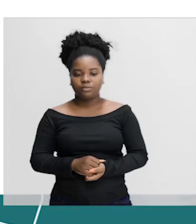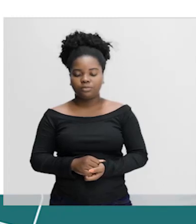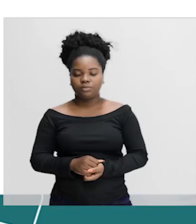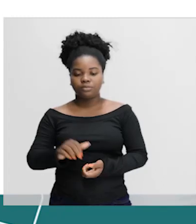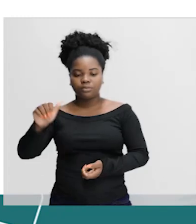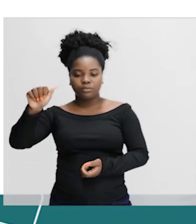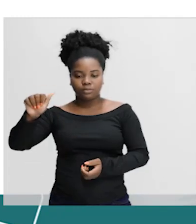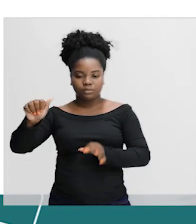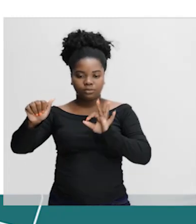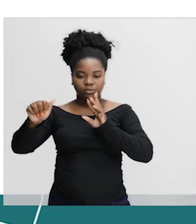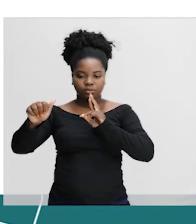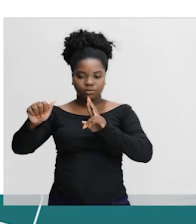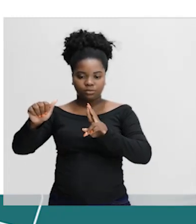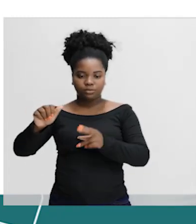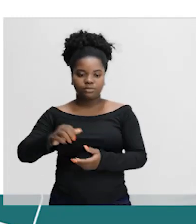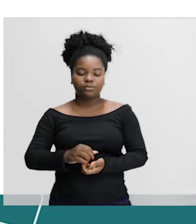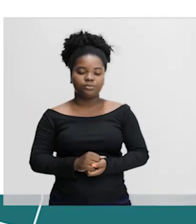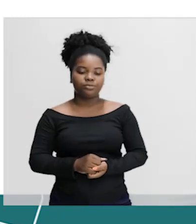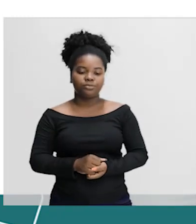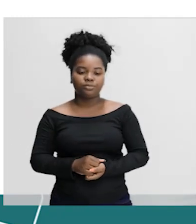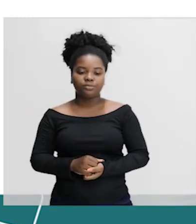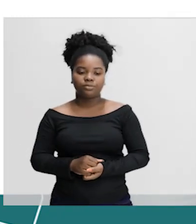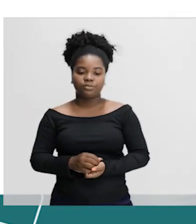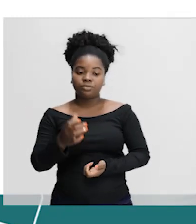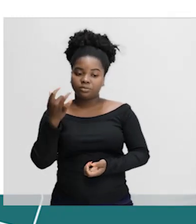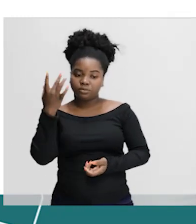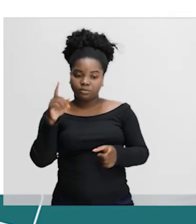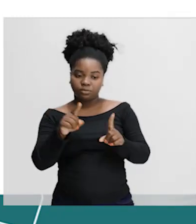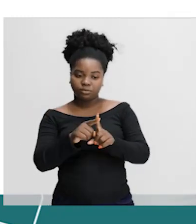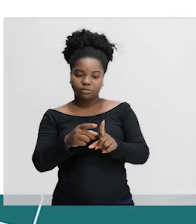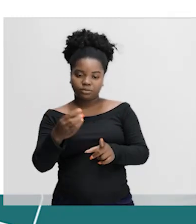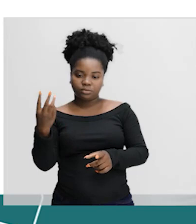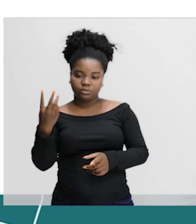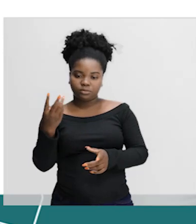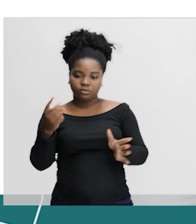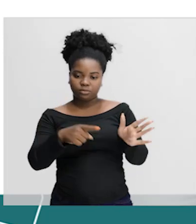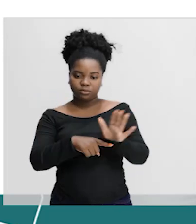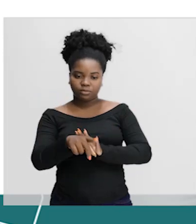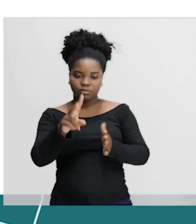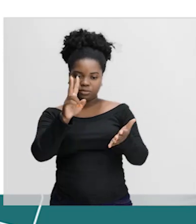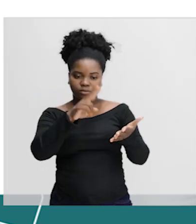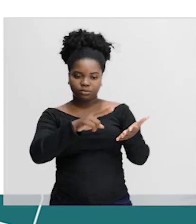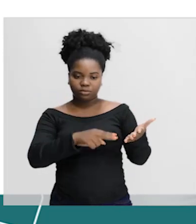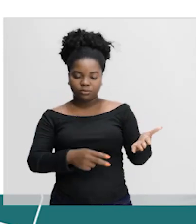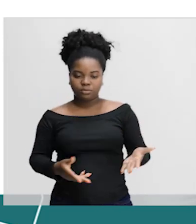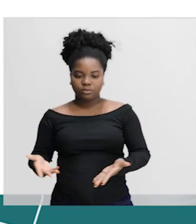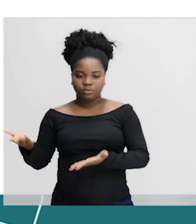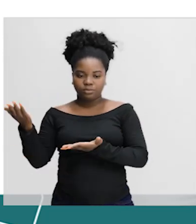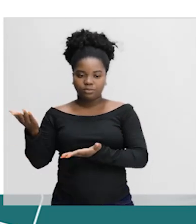Resposta à letra A. Bem facinho, né? Vamos para a questão 3.